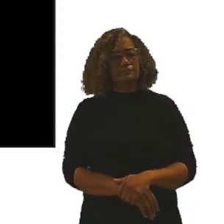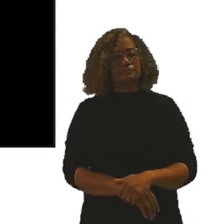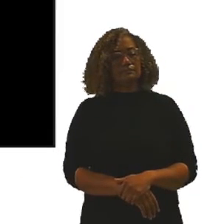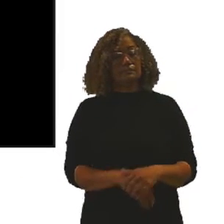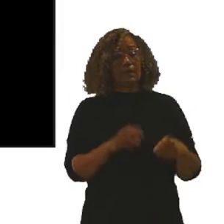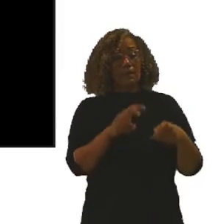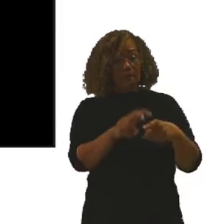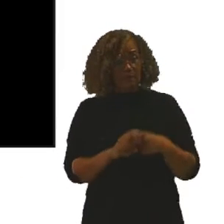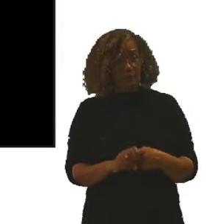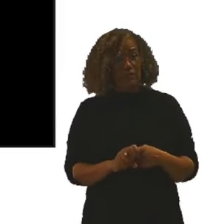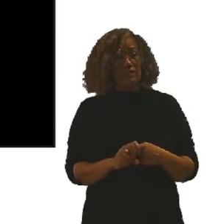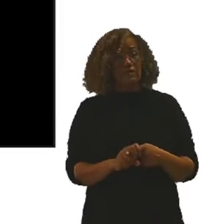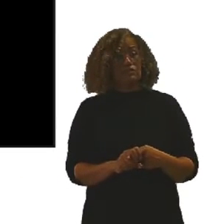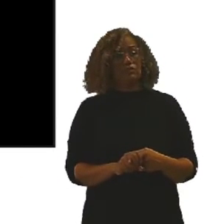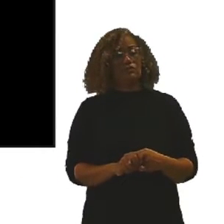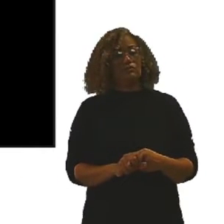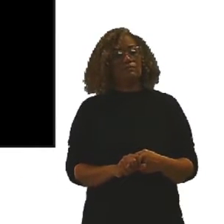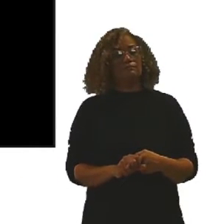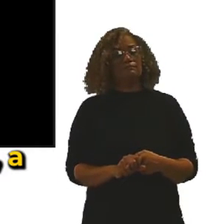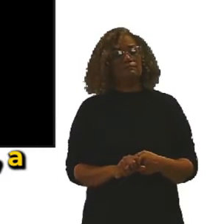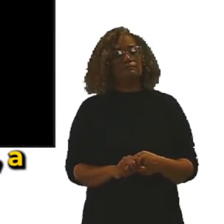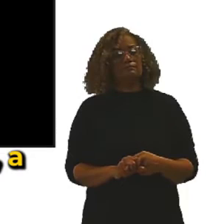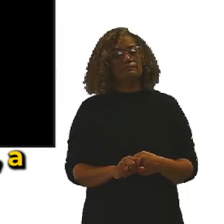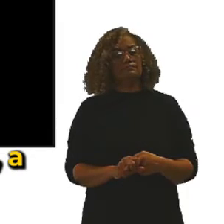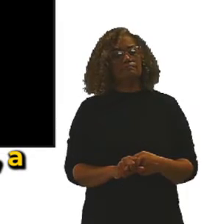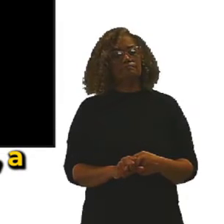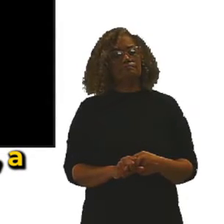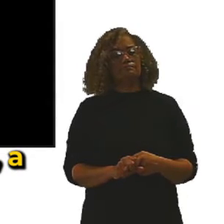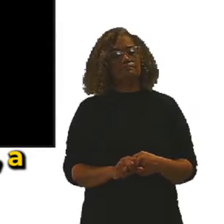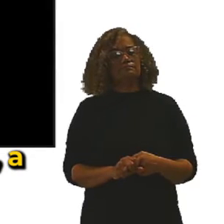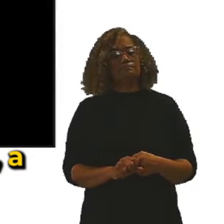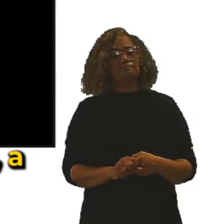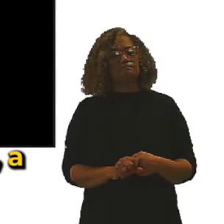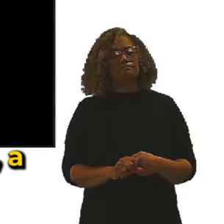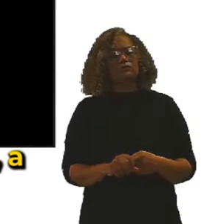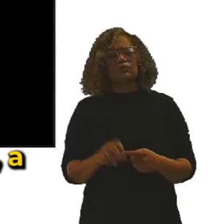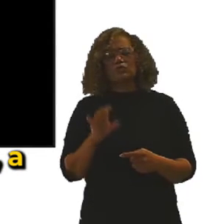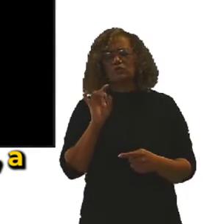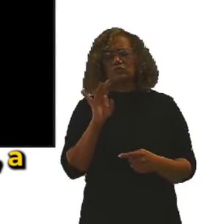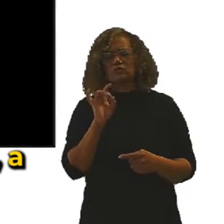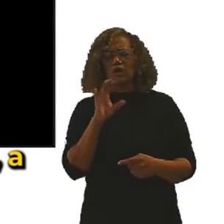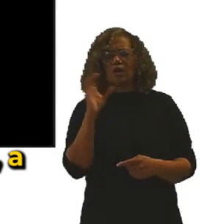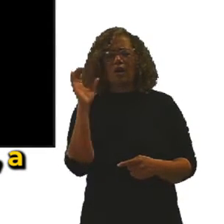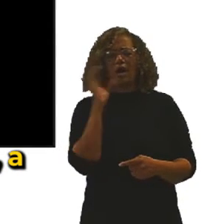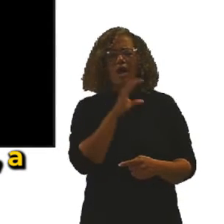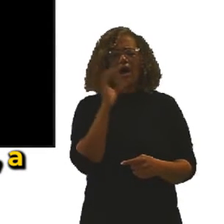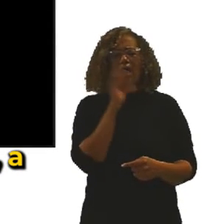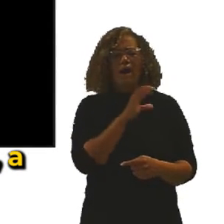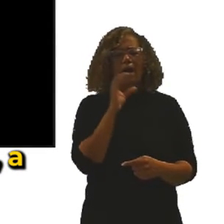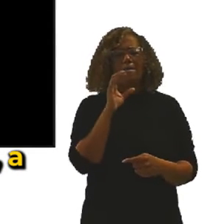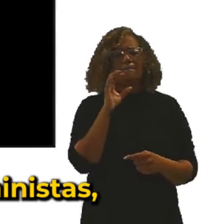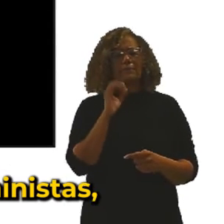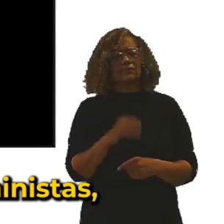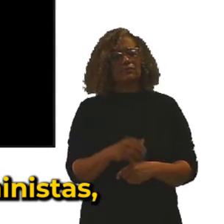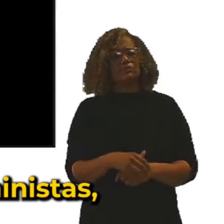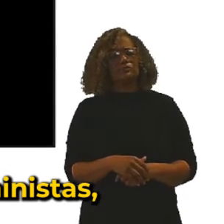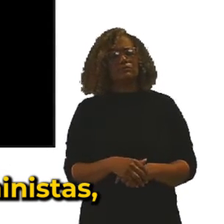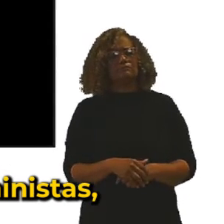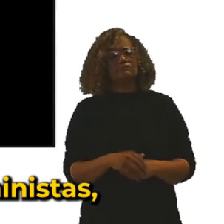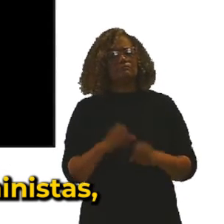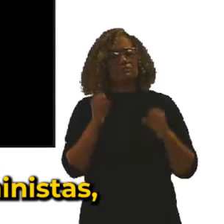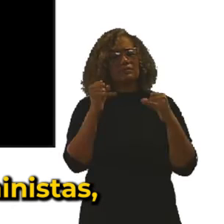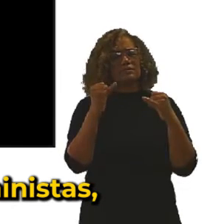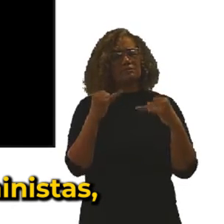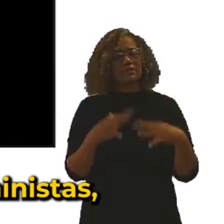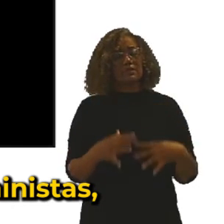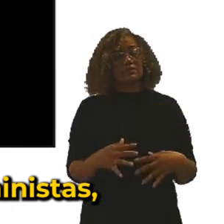Portanto, é bom enfatizar, apenas fazendo uma breve referência à historização, que nós estamos aí há mais de